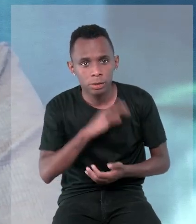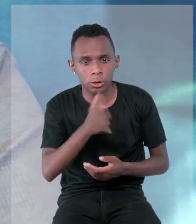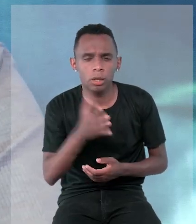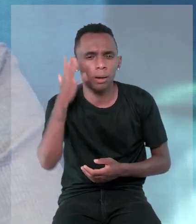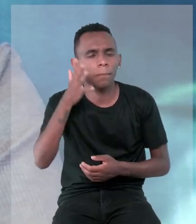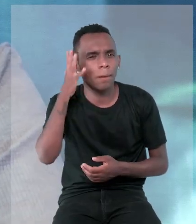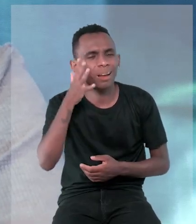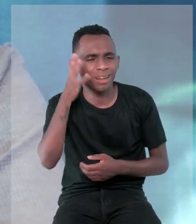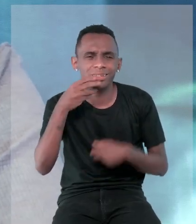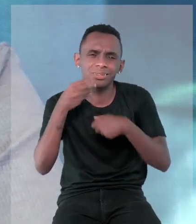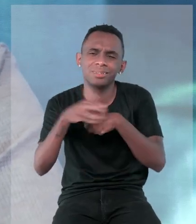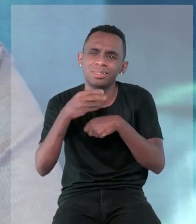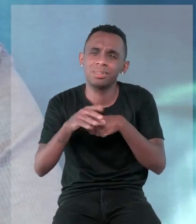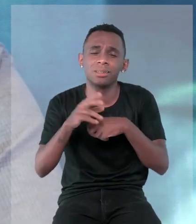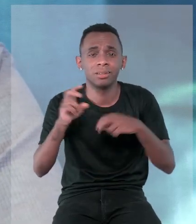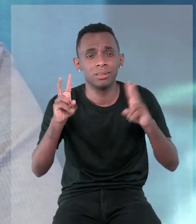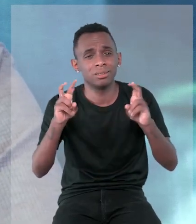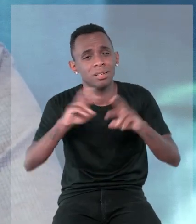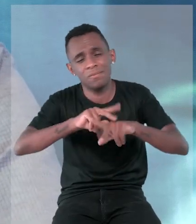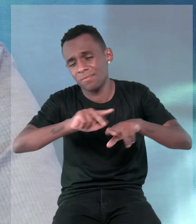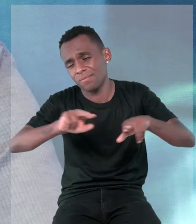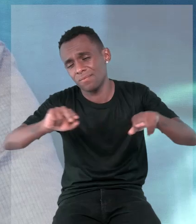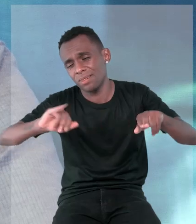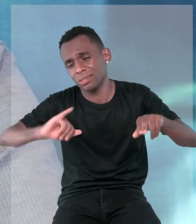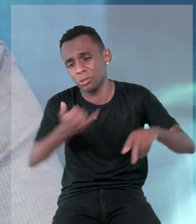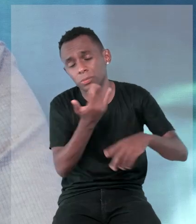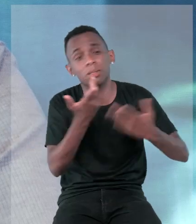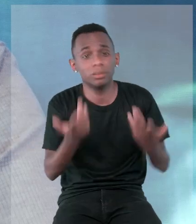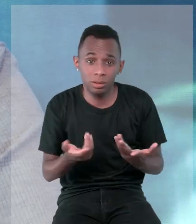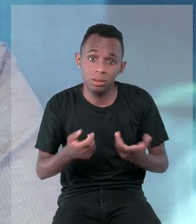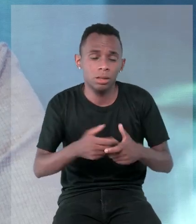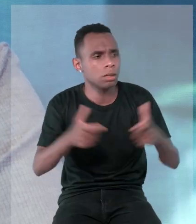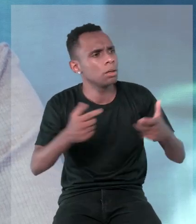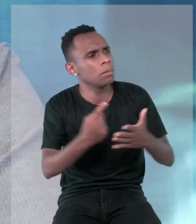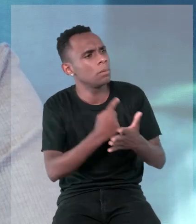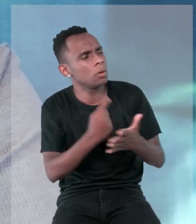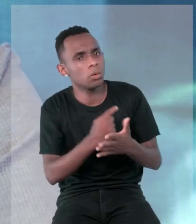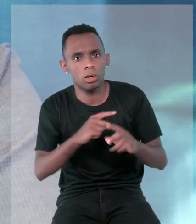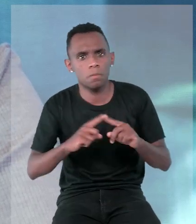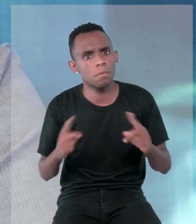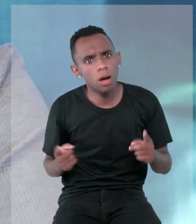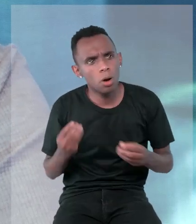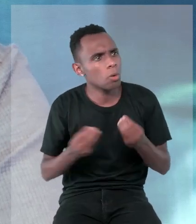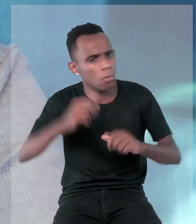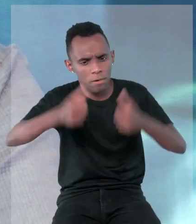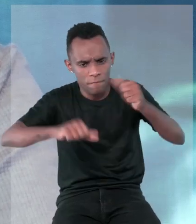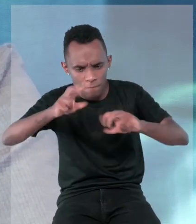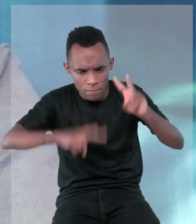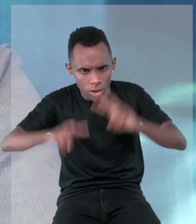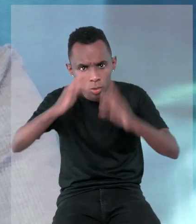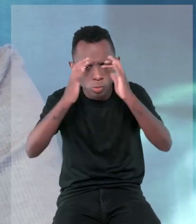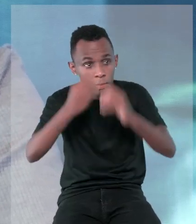essa palestra, abordei esse assunto várias vezes, e muita gente pergunta, mas examinou o